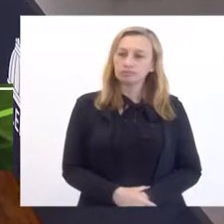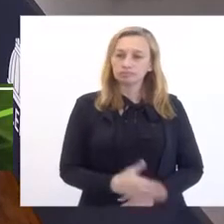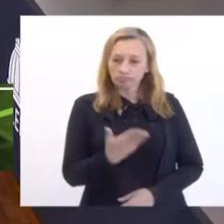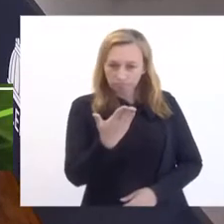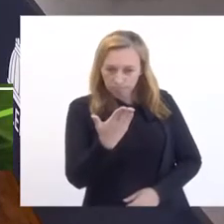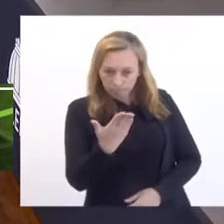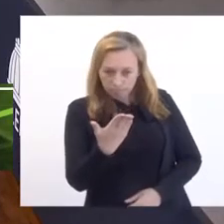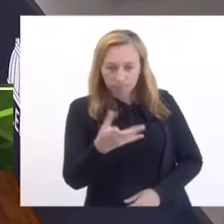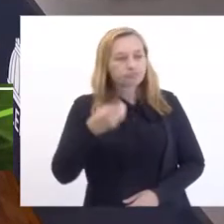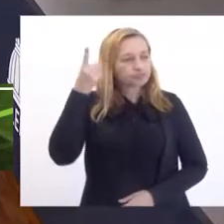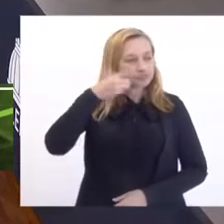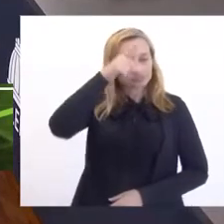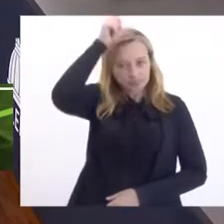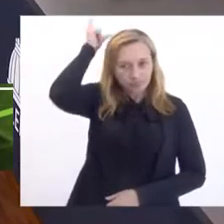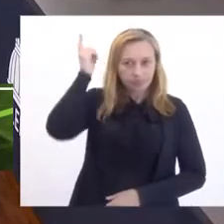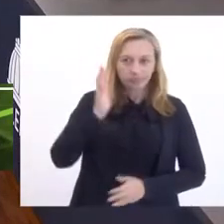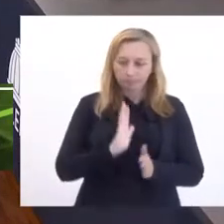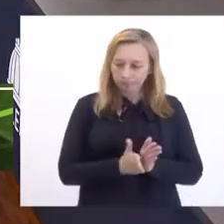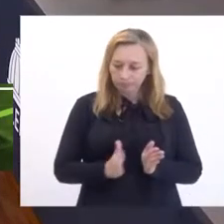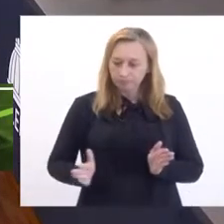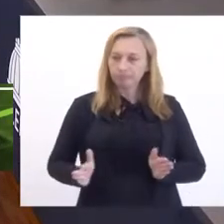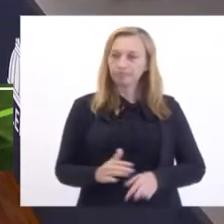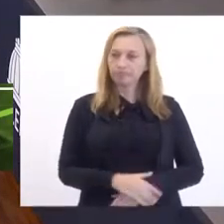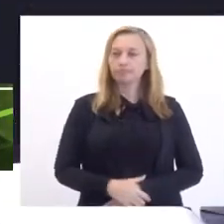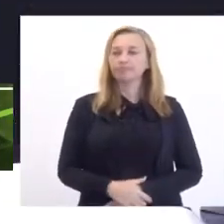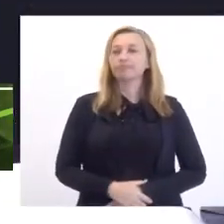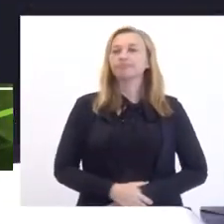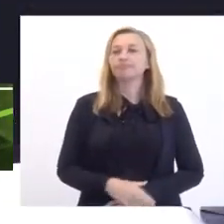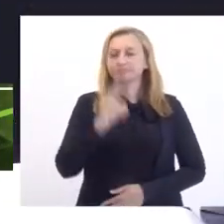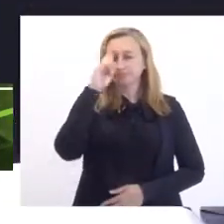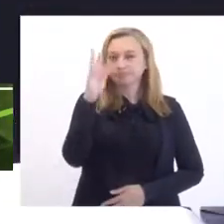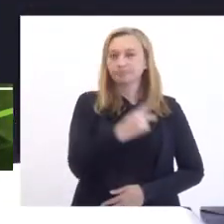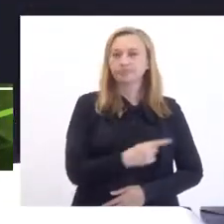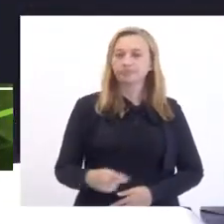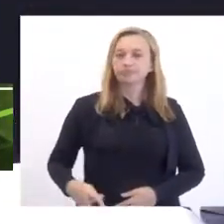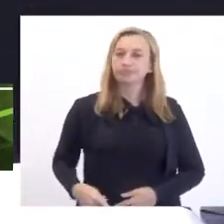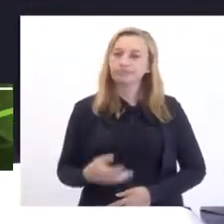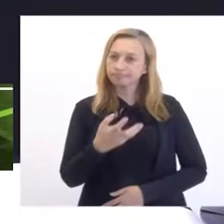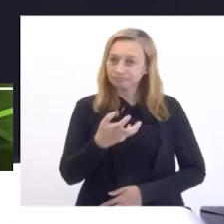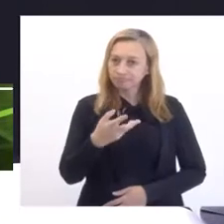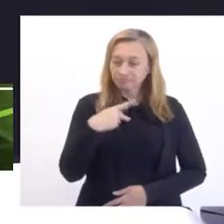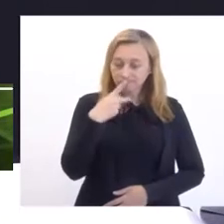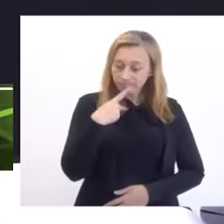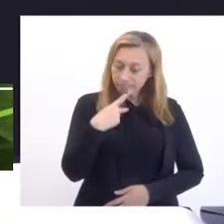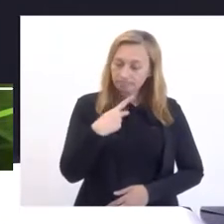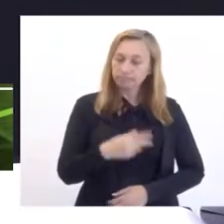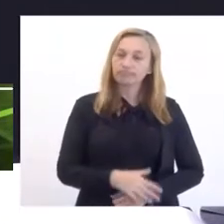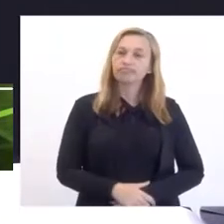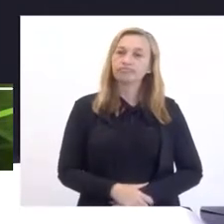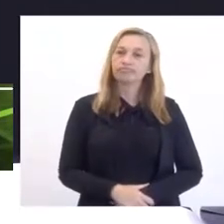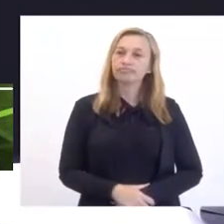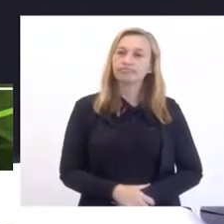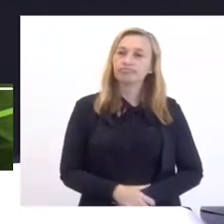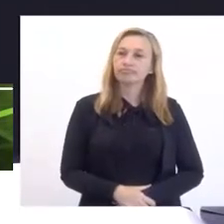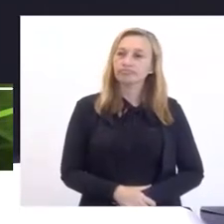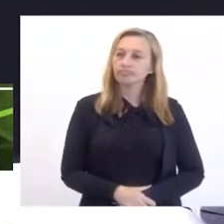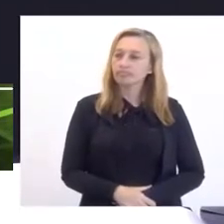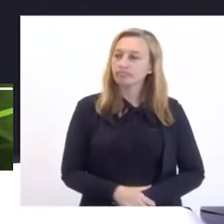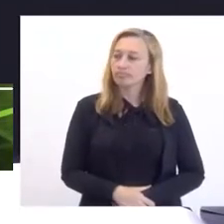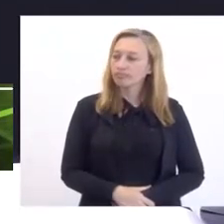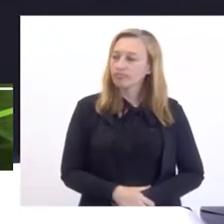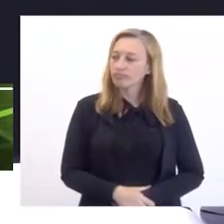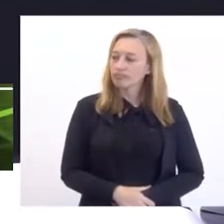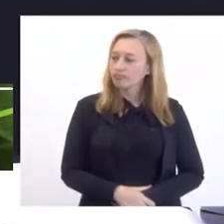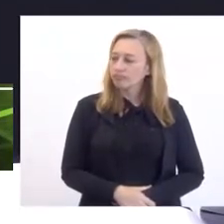Questão de ordem, deputado Luiz Paulo. Senhor presidente, queria ponderar a Vossa Excelência e